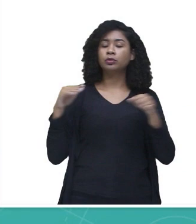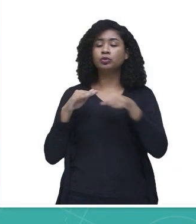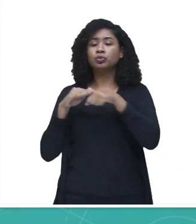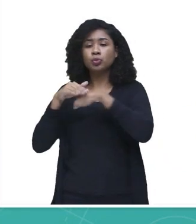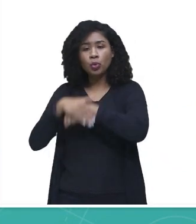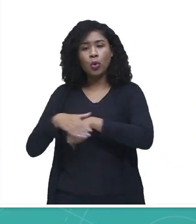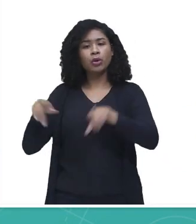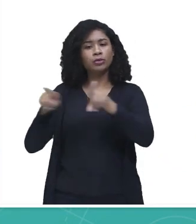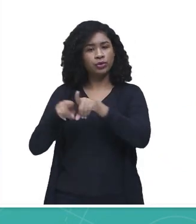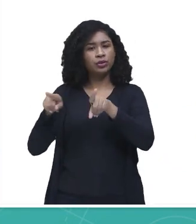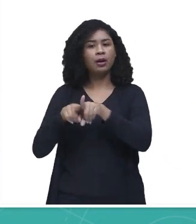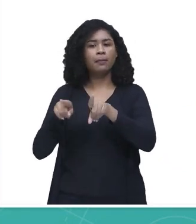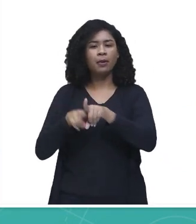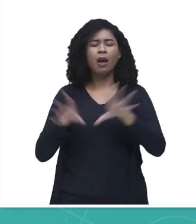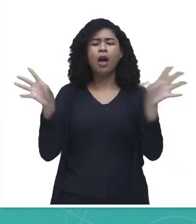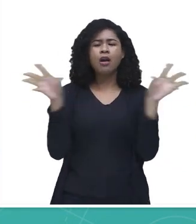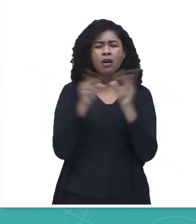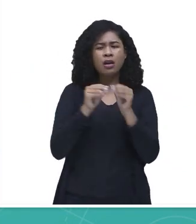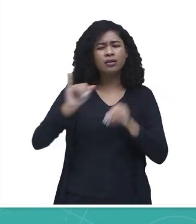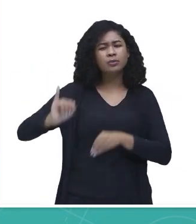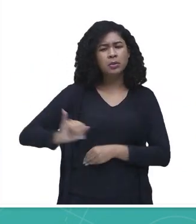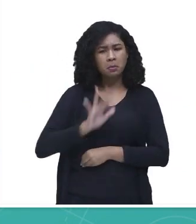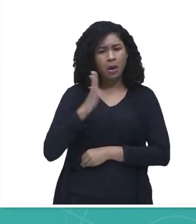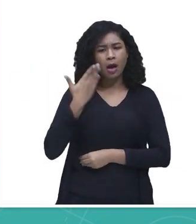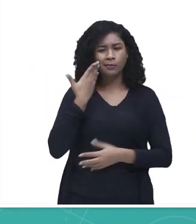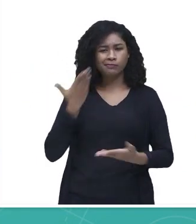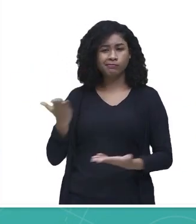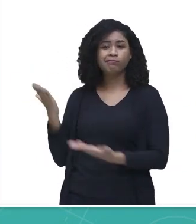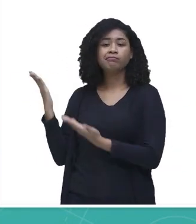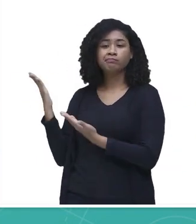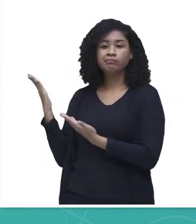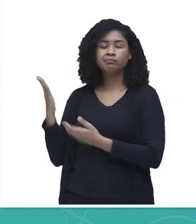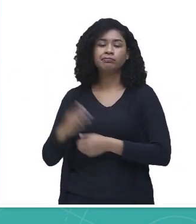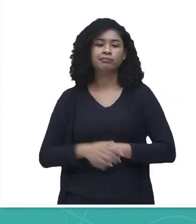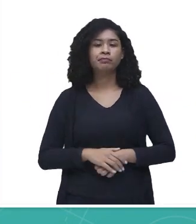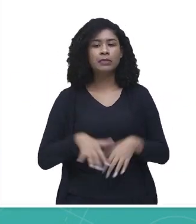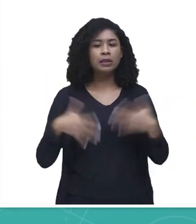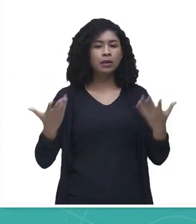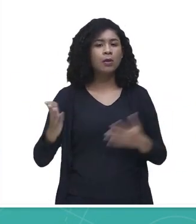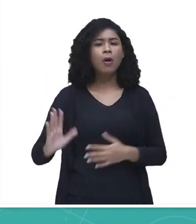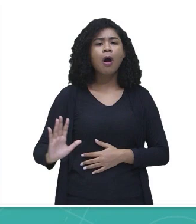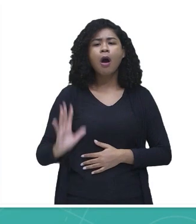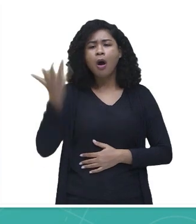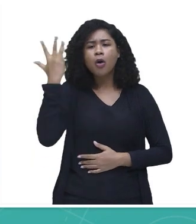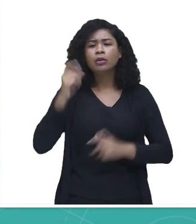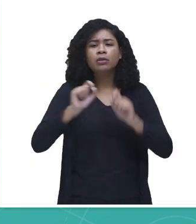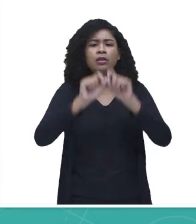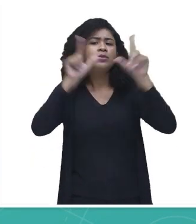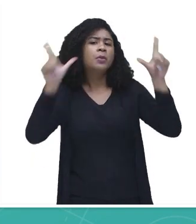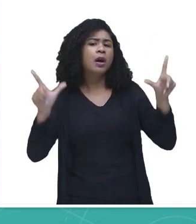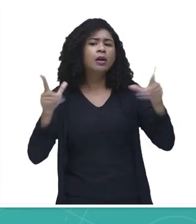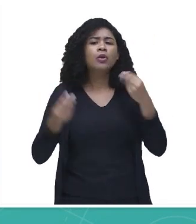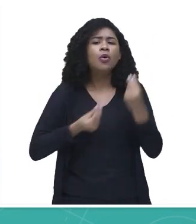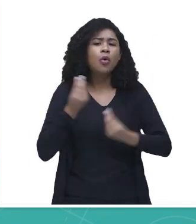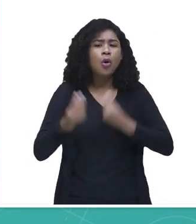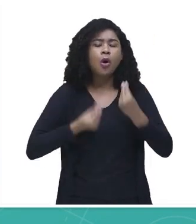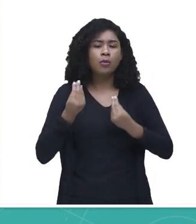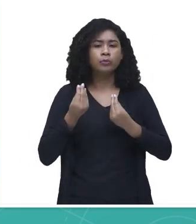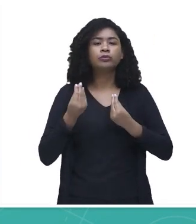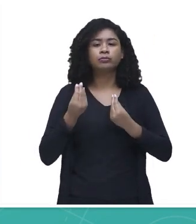Só bem resumido aí para vocês, tá certo? Então, como aconteceu a fotossíntese durante o dia, eu tenho já durante a